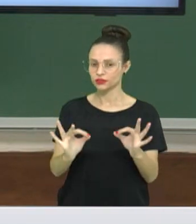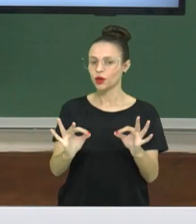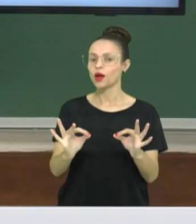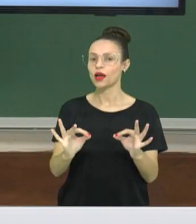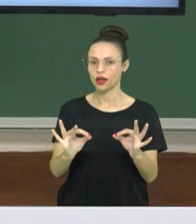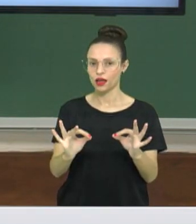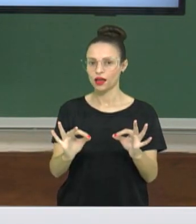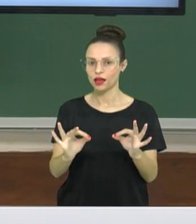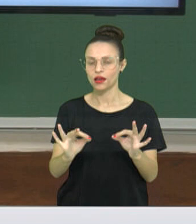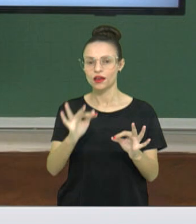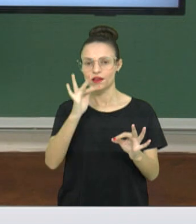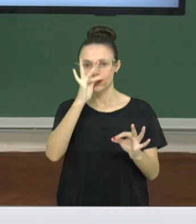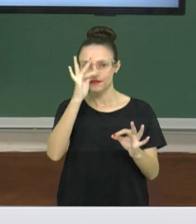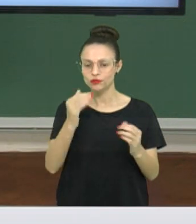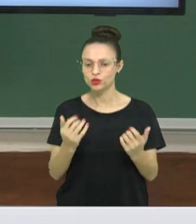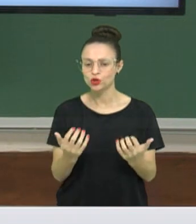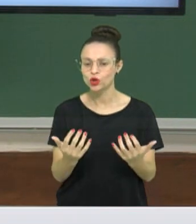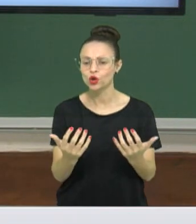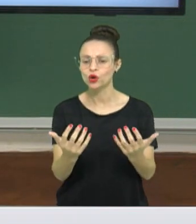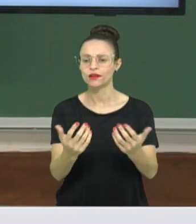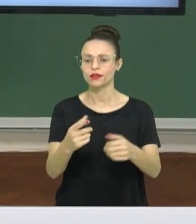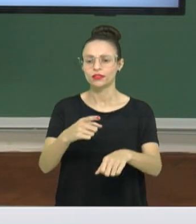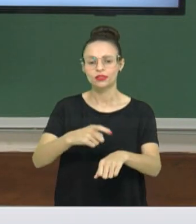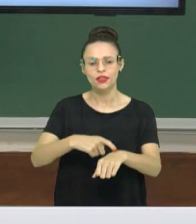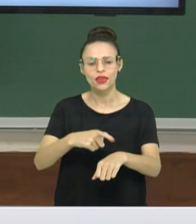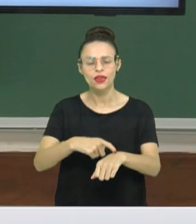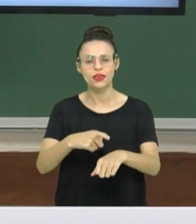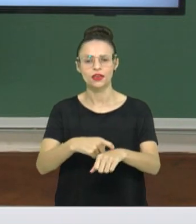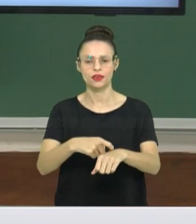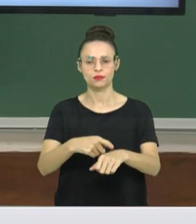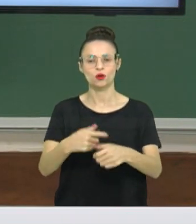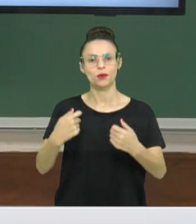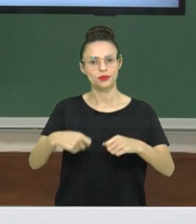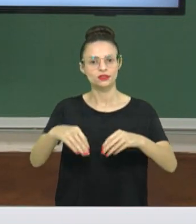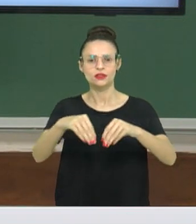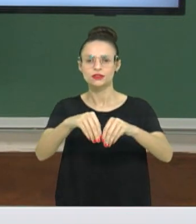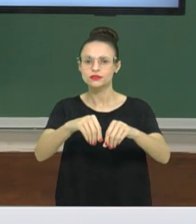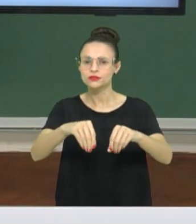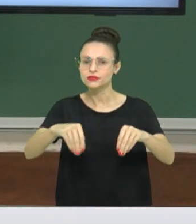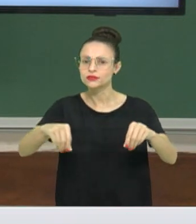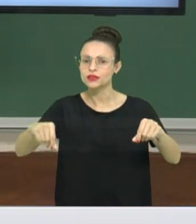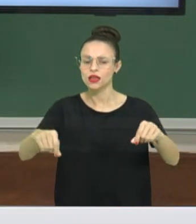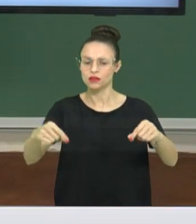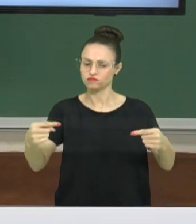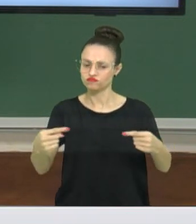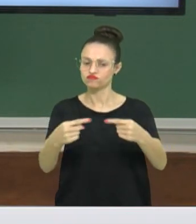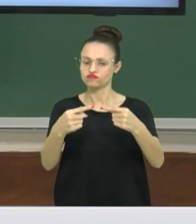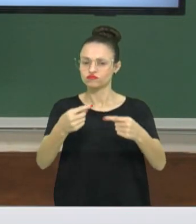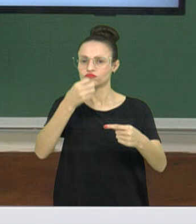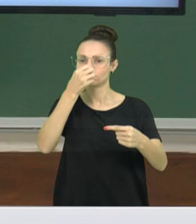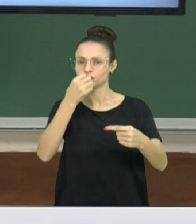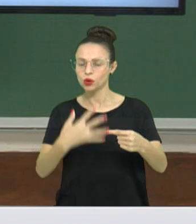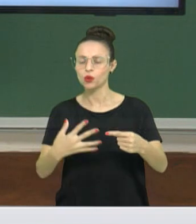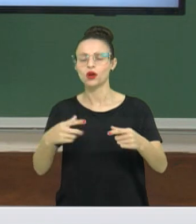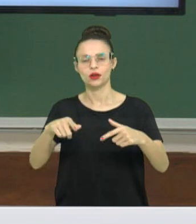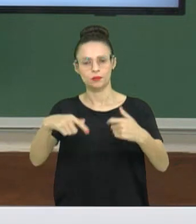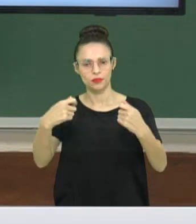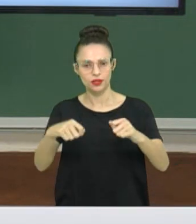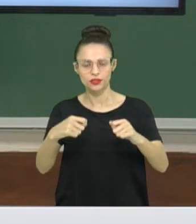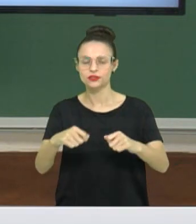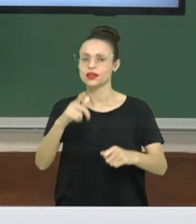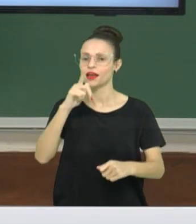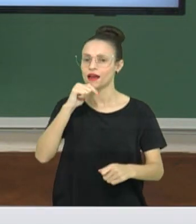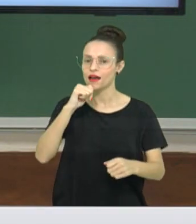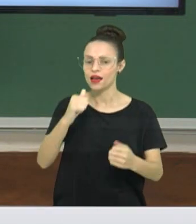que ela tem um tempo para as coisas acontecerem, ela exige uma terra adequada, fértil, ela necessita